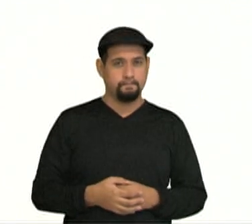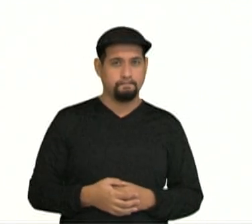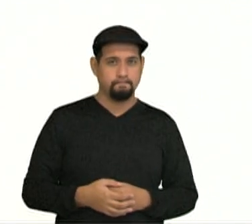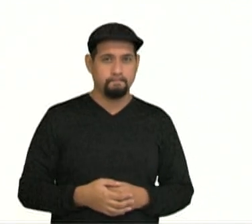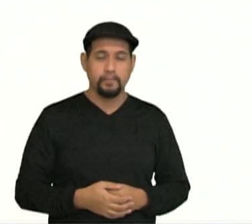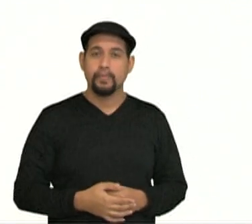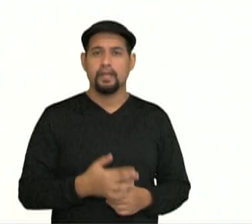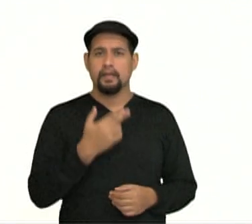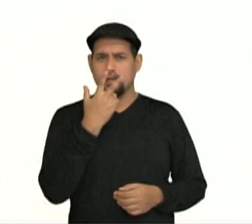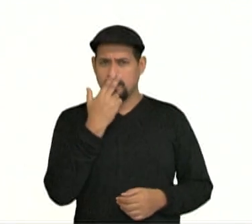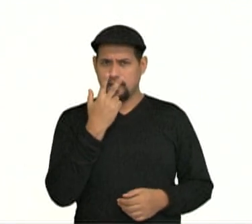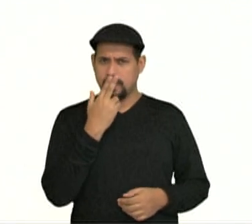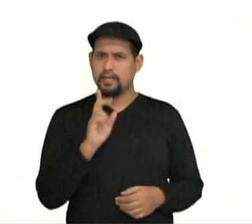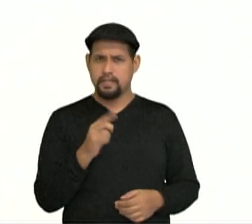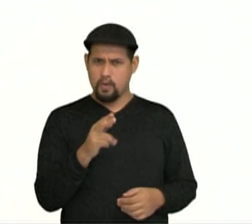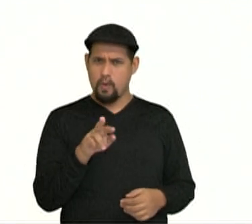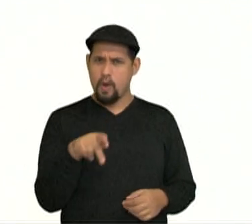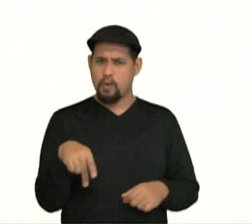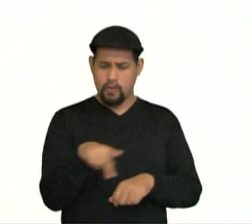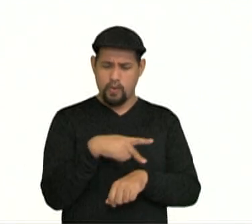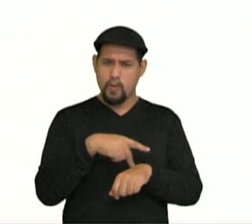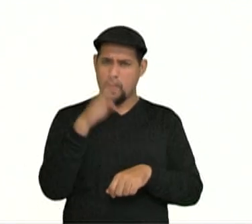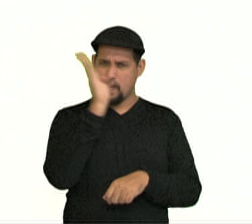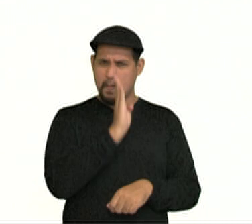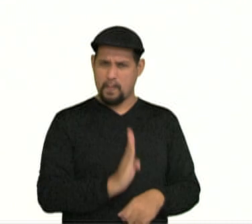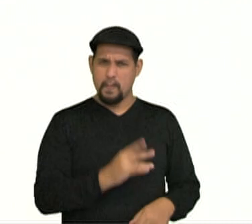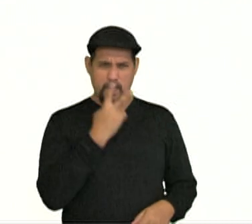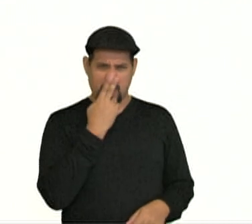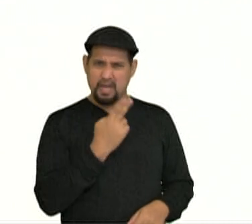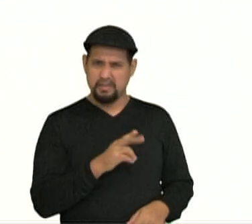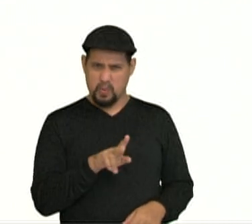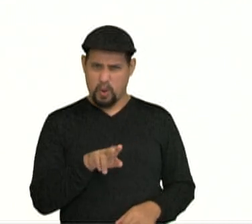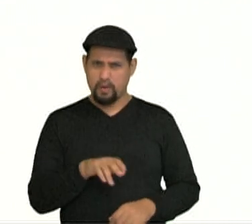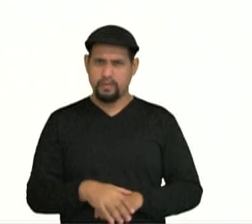as formas de relevo do nosso país? Por quê? Pensa um